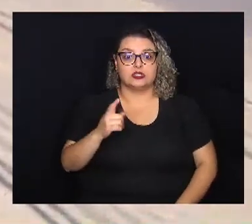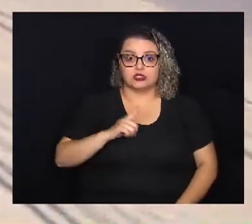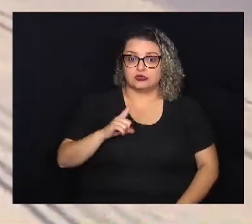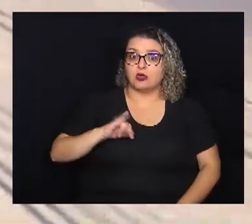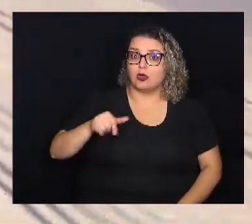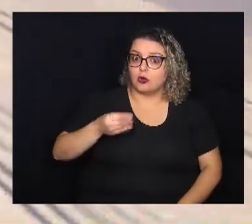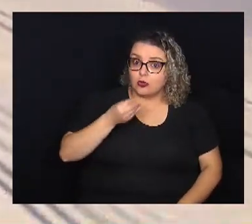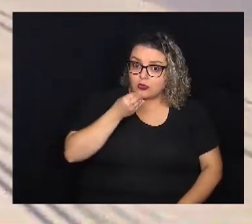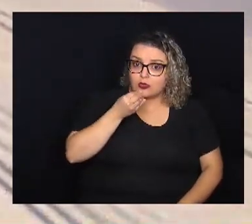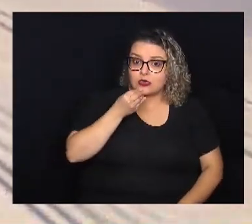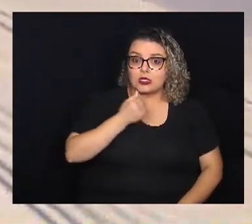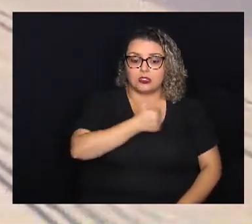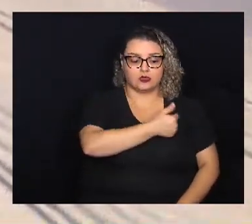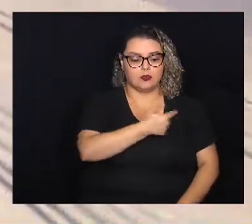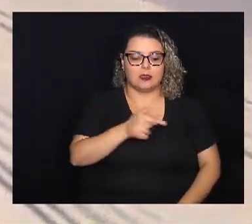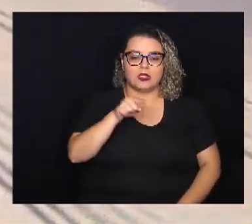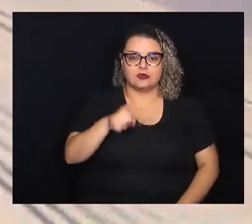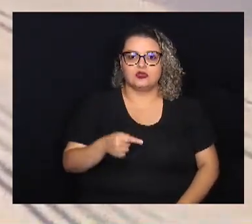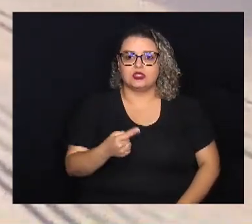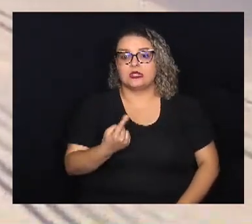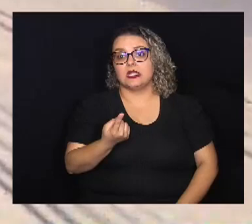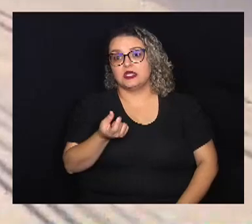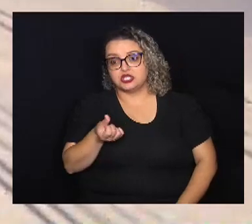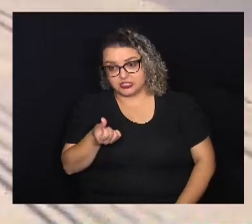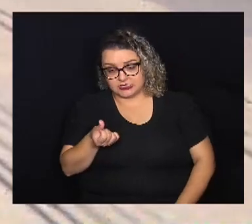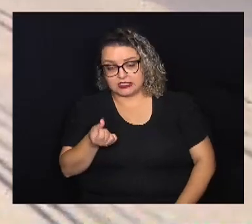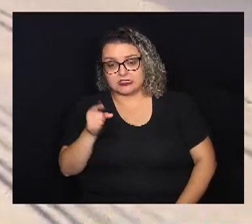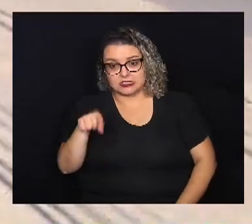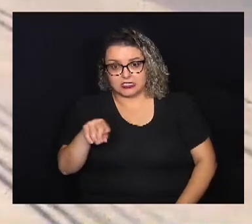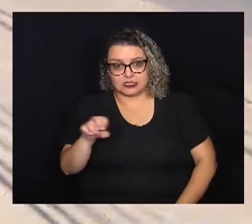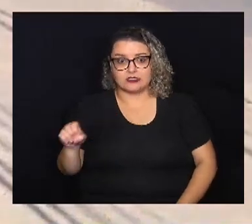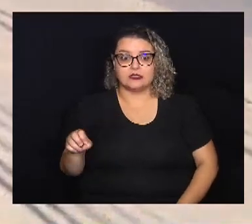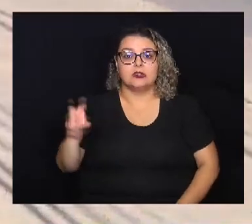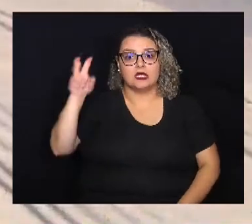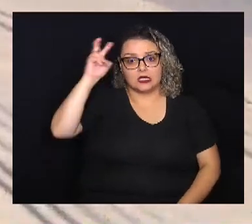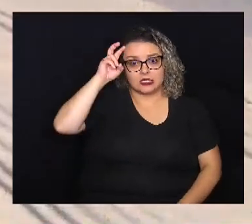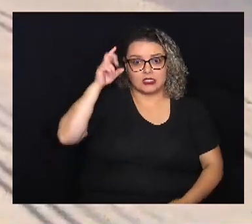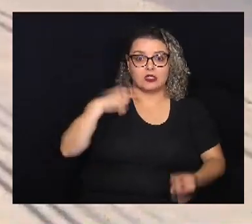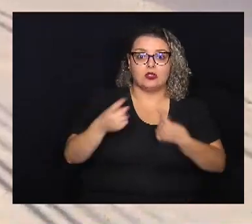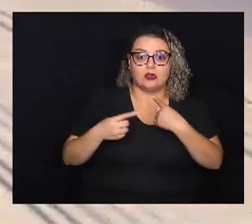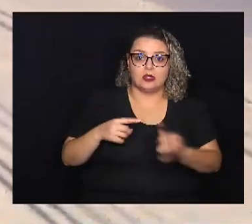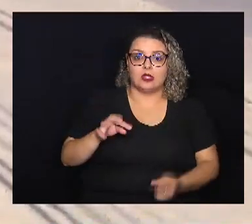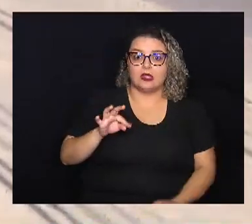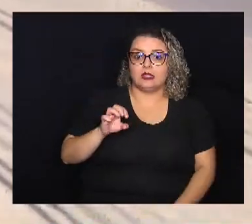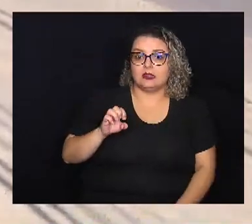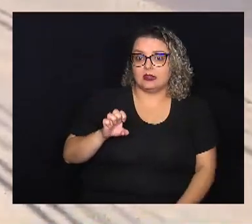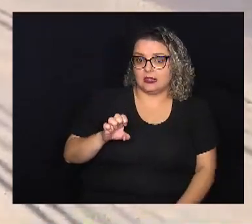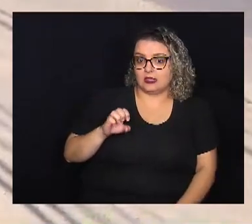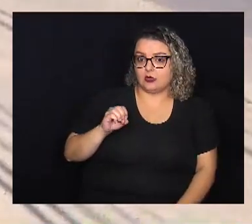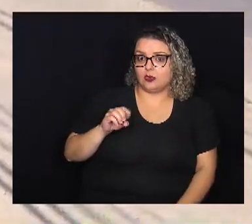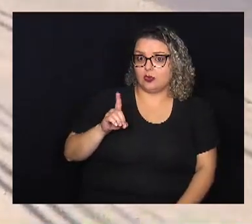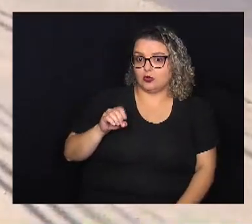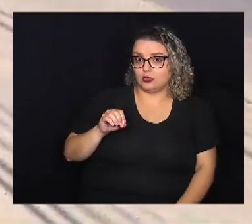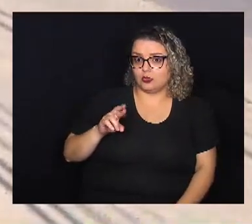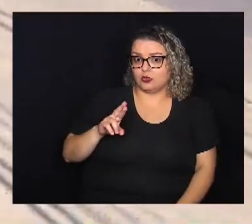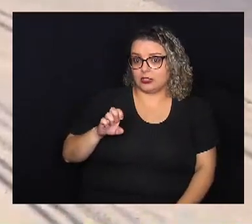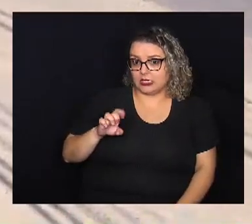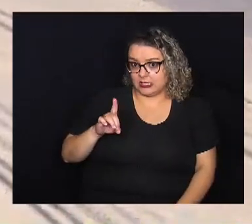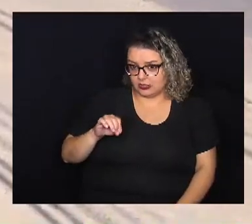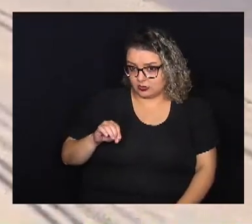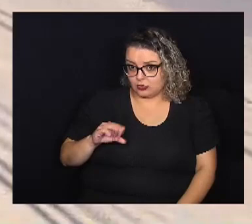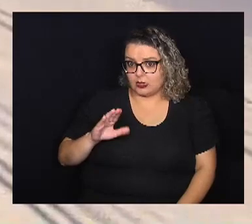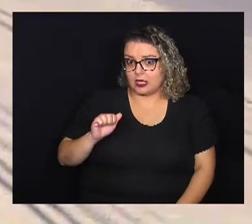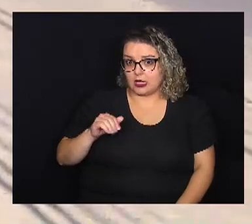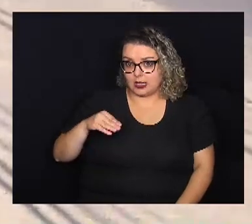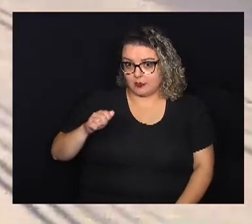a gente vai tá lá da meio-dia às 16 e na quinta-feira a gente vai tá ali, na Avenida Teodureto de Almeida Camargo, no período da tarde, das 2 às